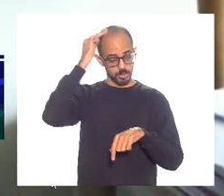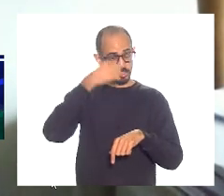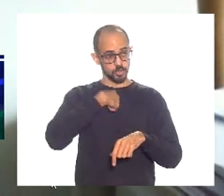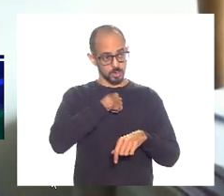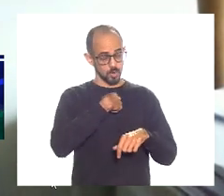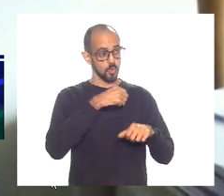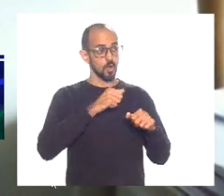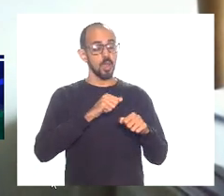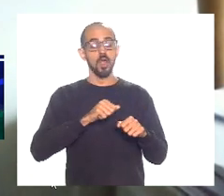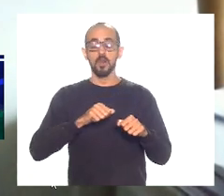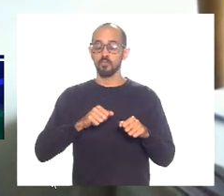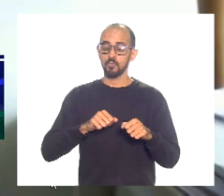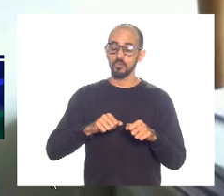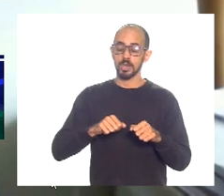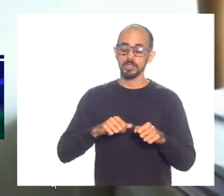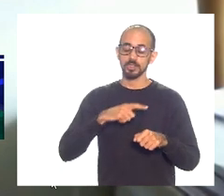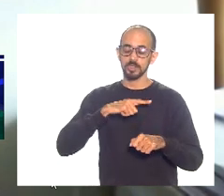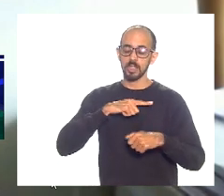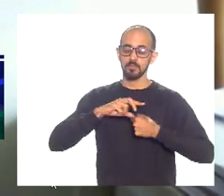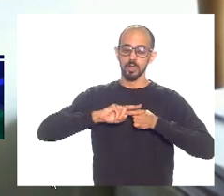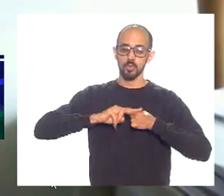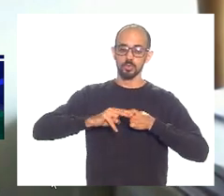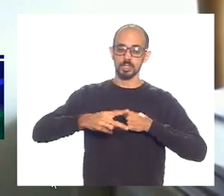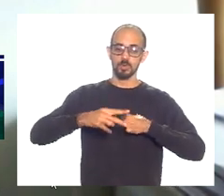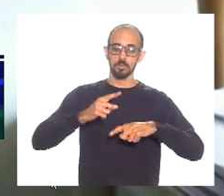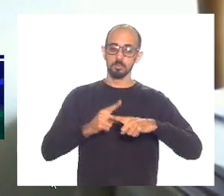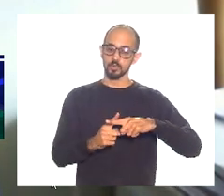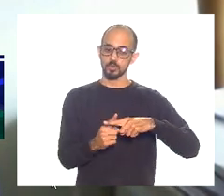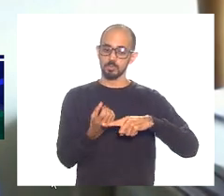muito positiva, porque convidamos